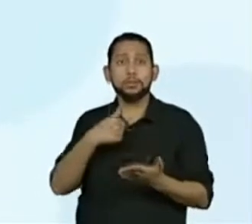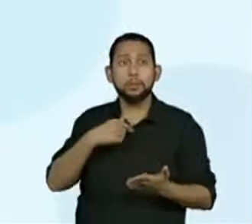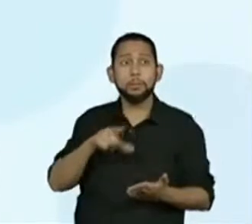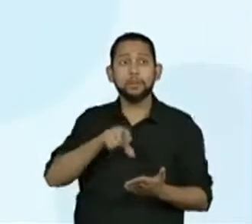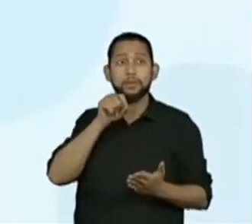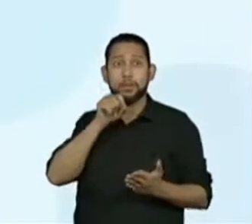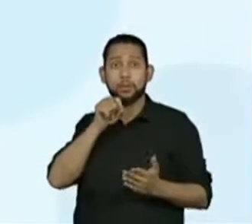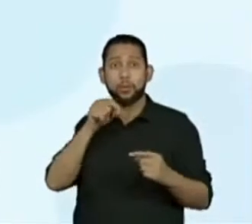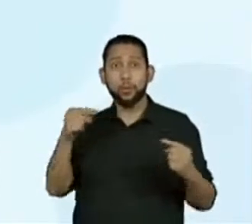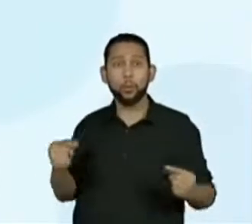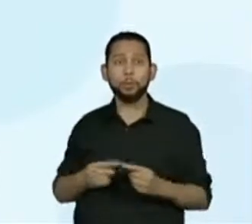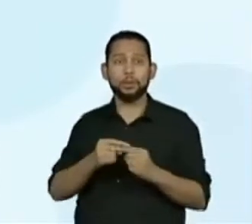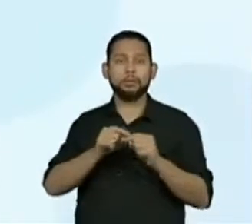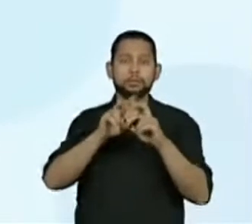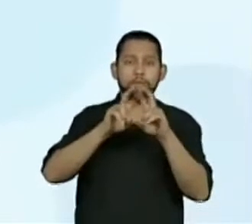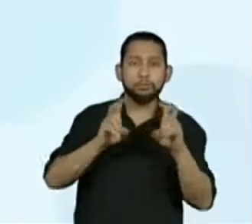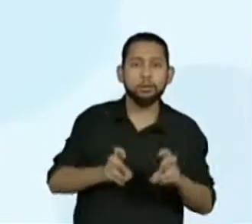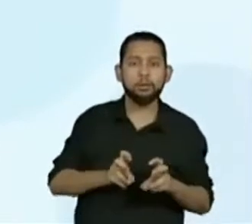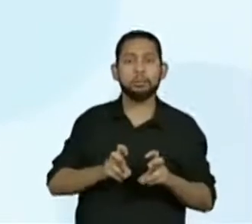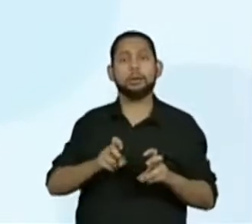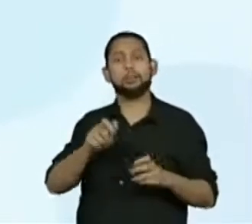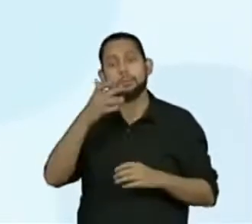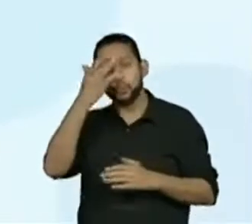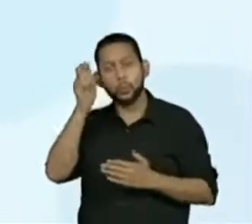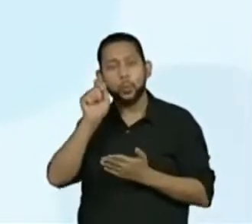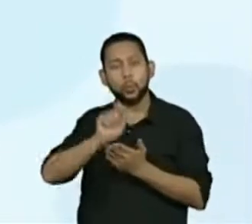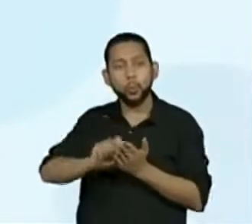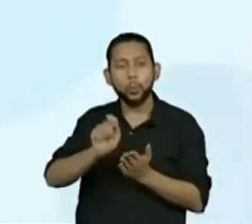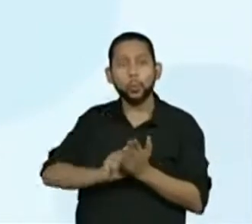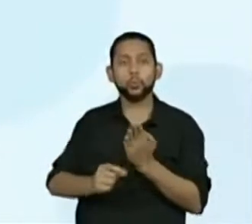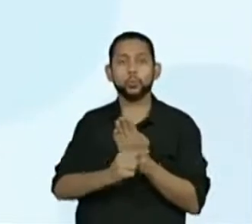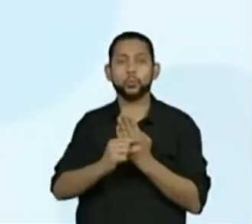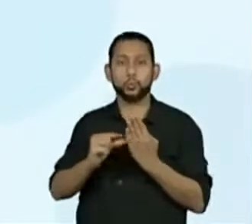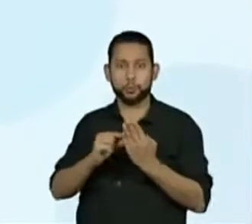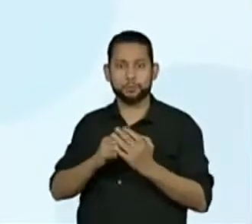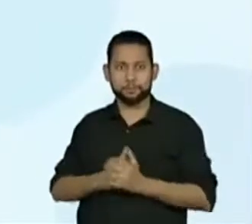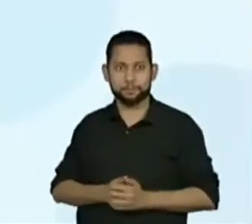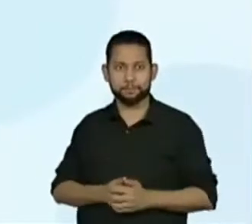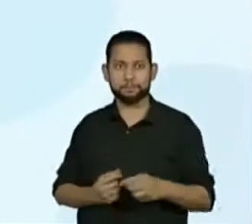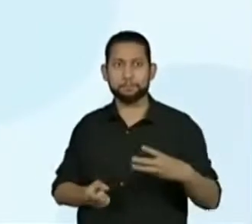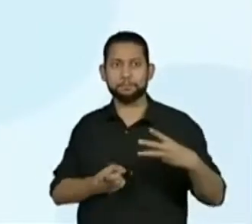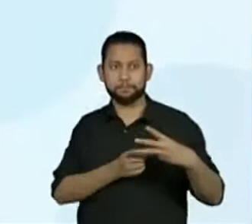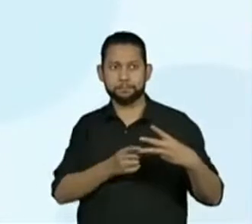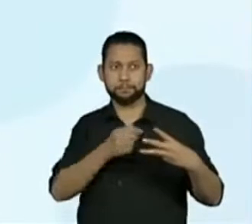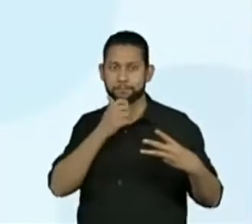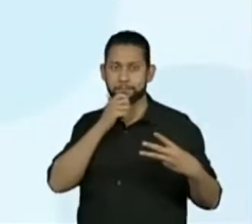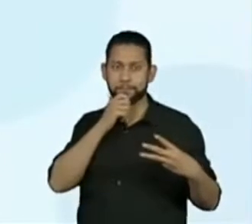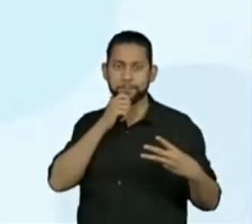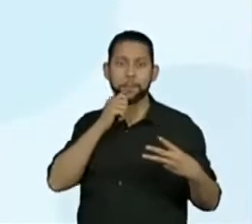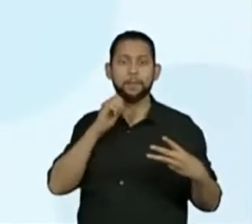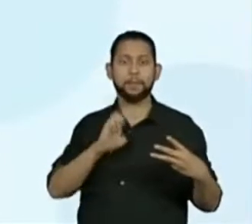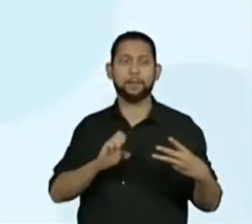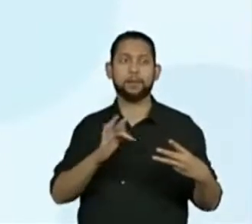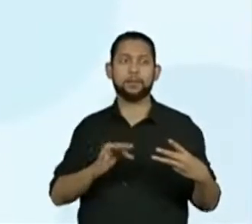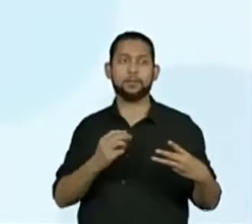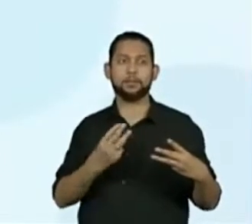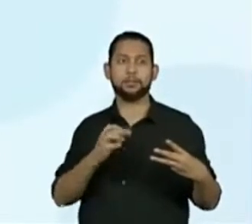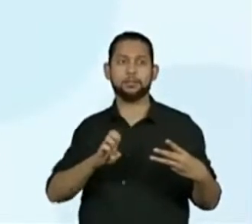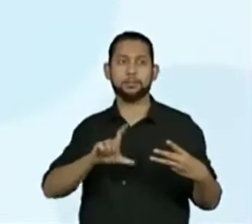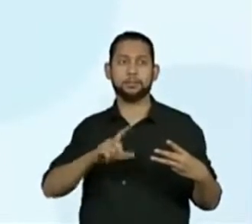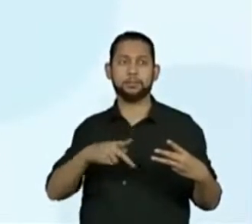estabelecendo preferências por gêneros temas e autores terceira habilidade ef35